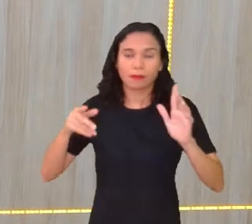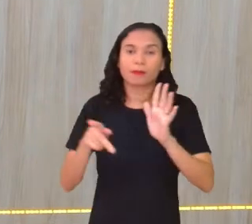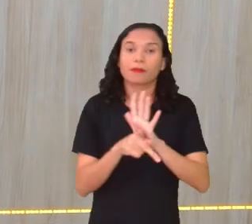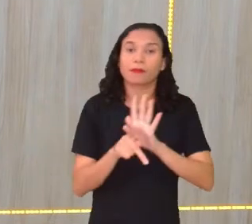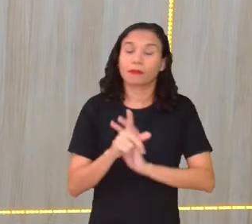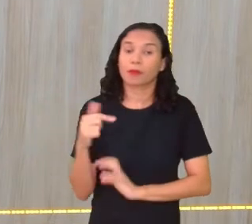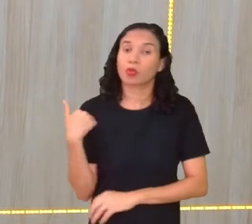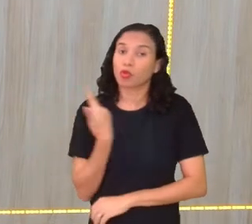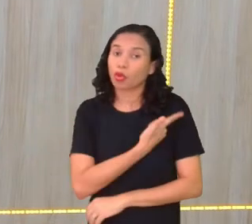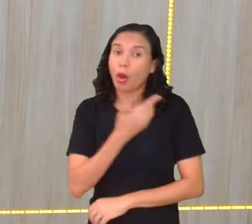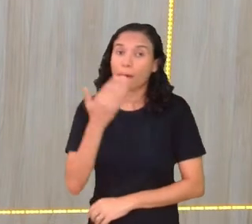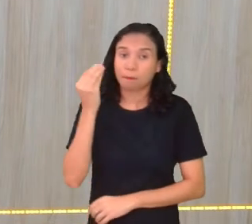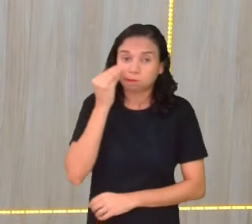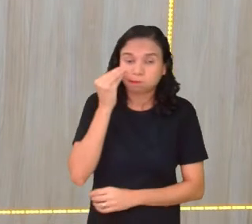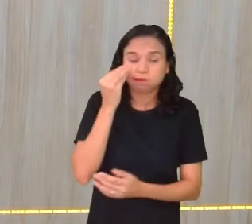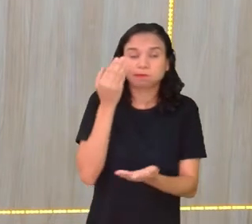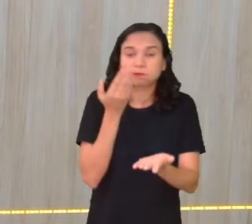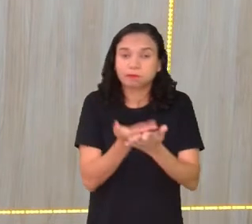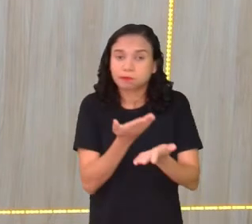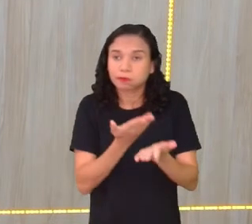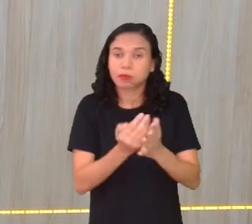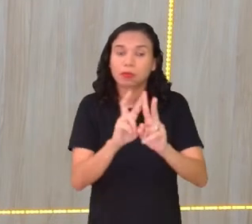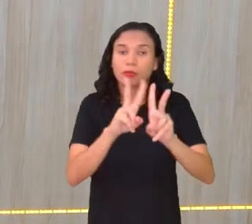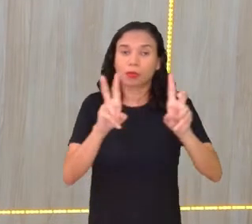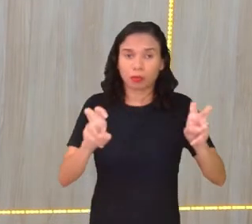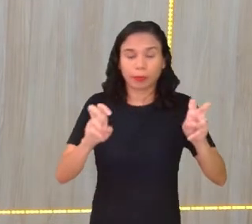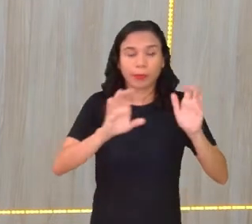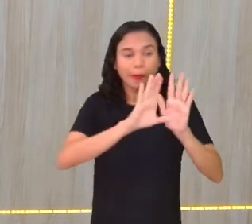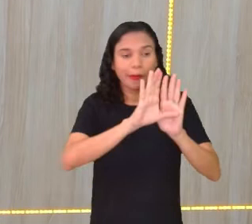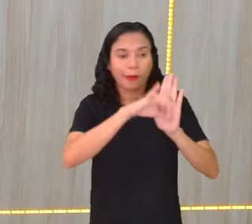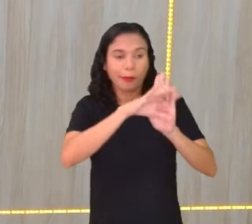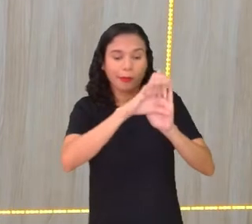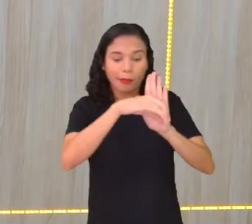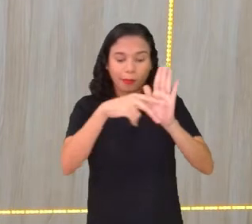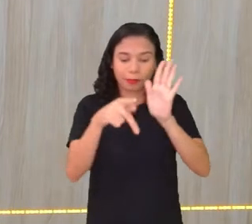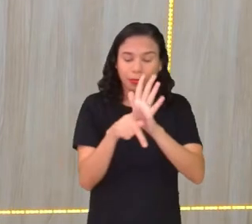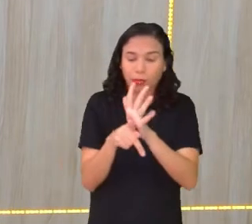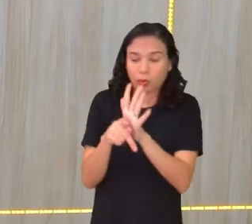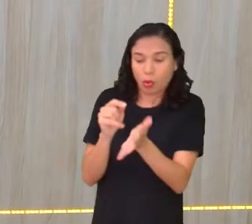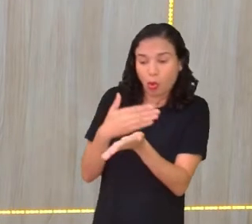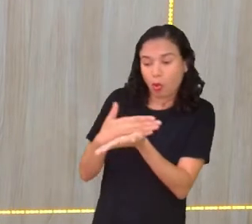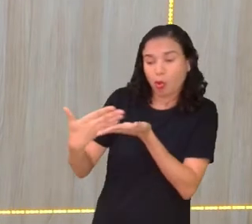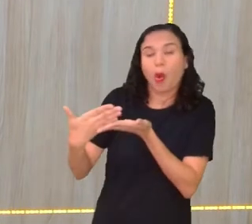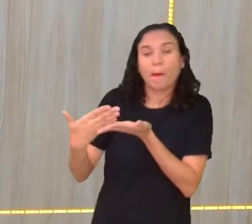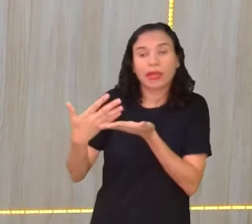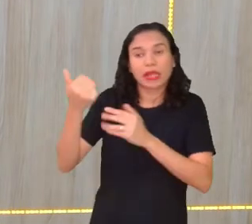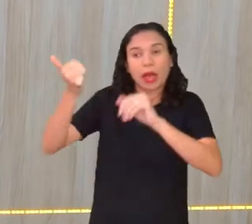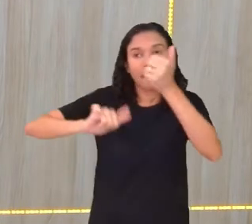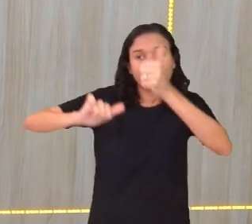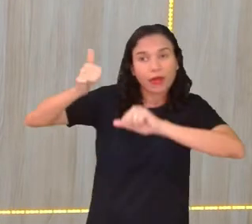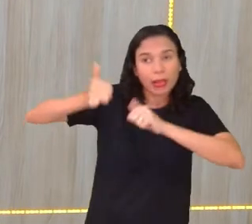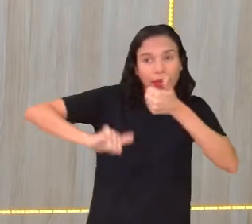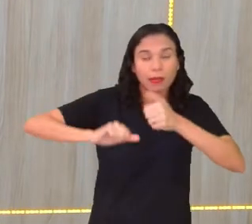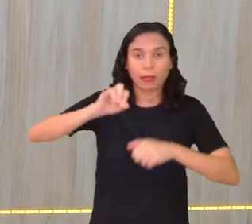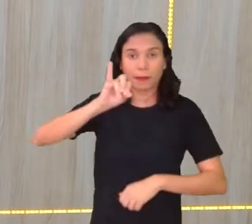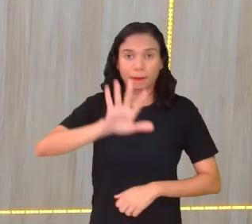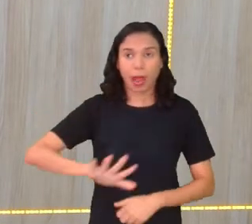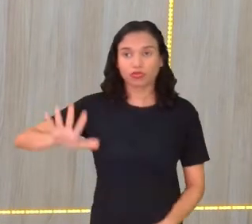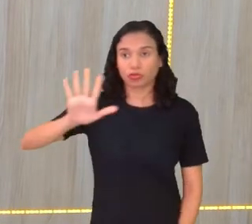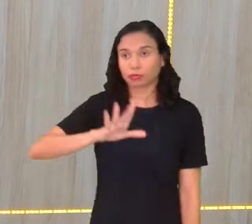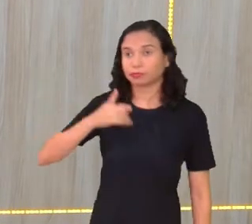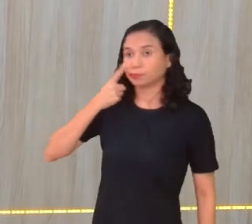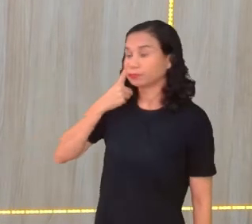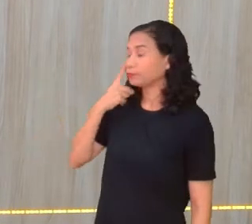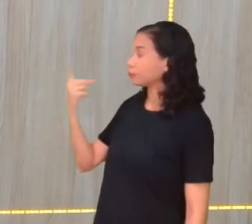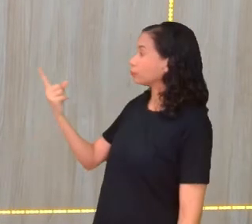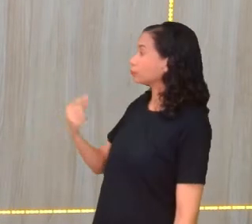Então a gente vai tentar estudar um pouquinho a respeito desse conceito, né? começar analisando aí uma imagem, né?